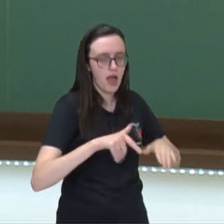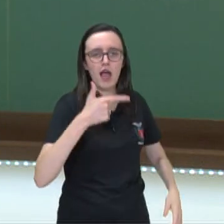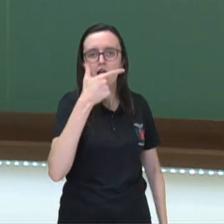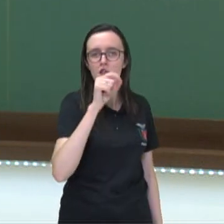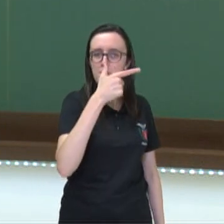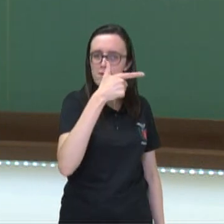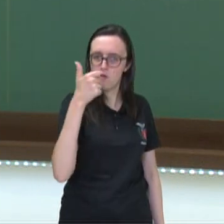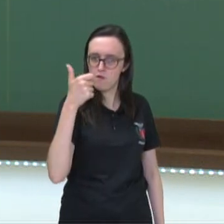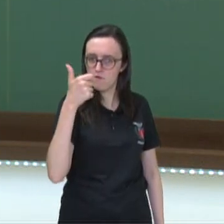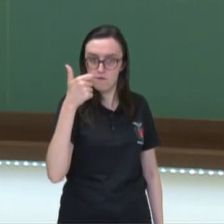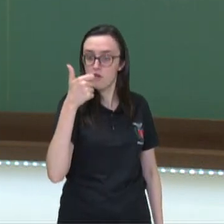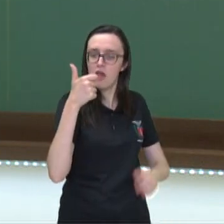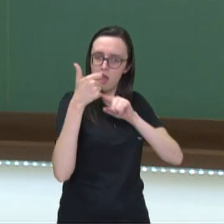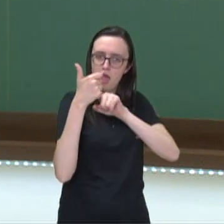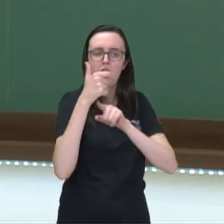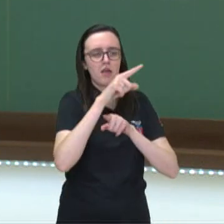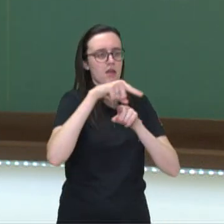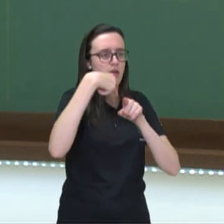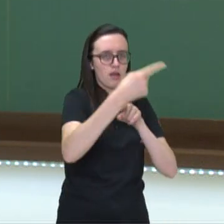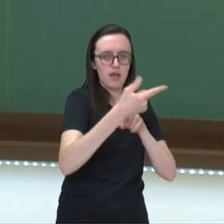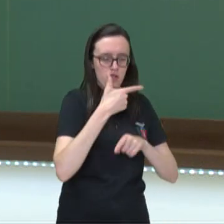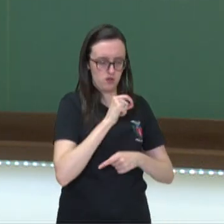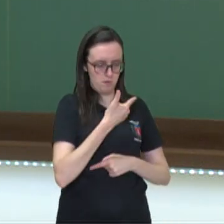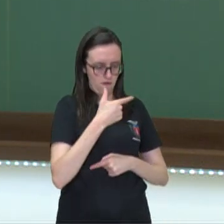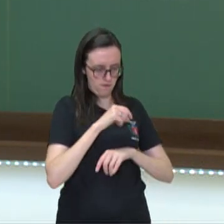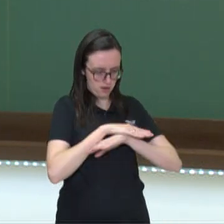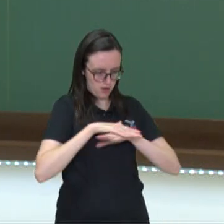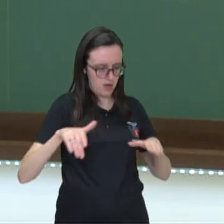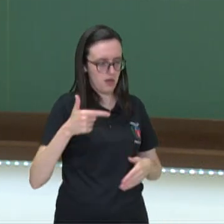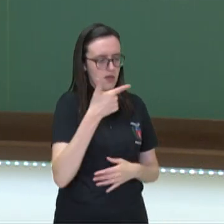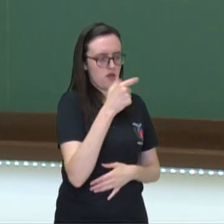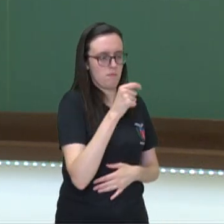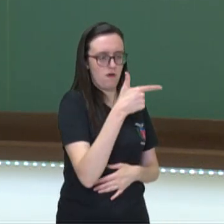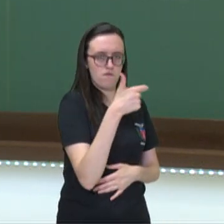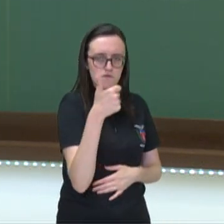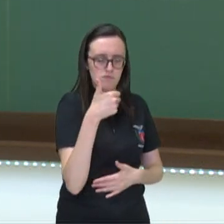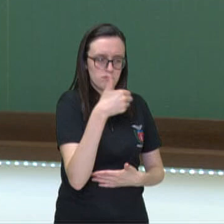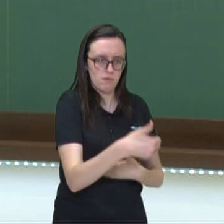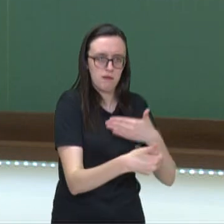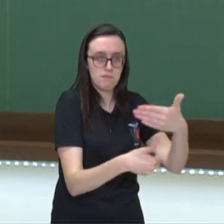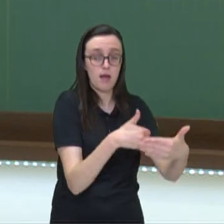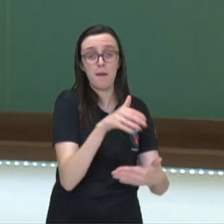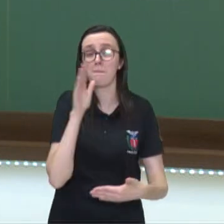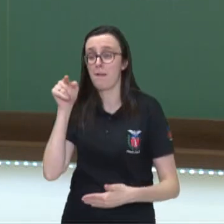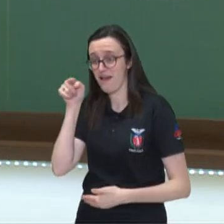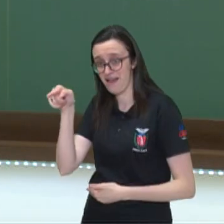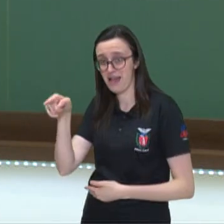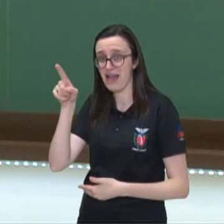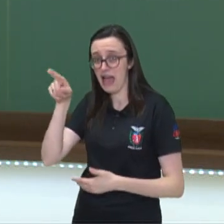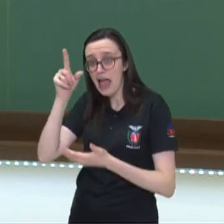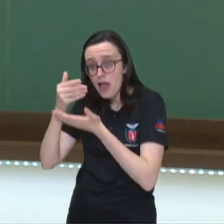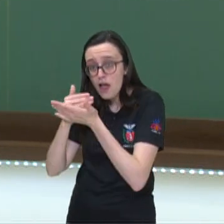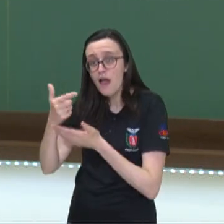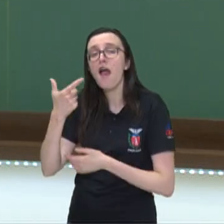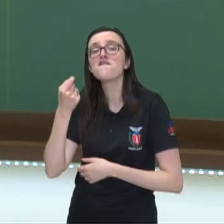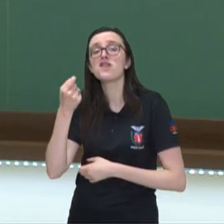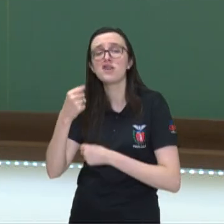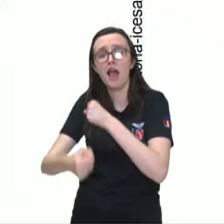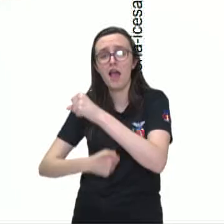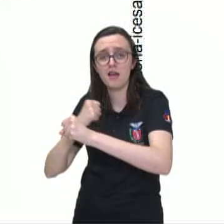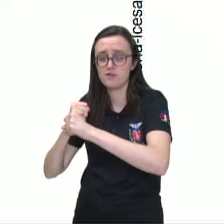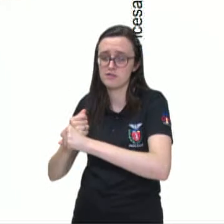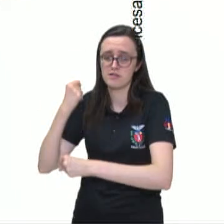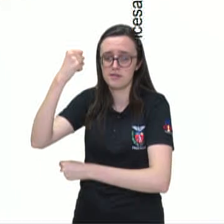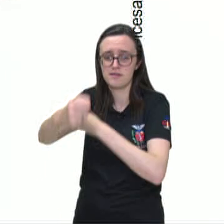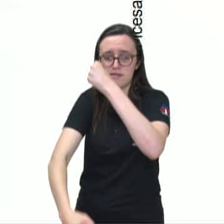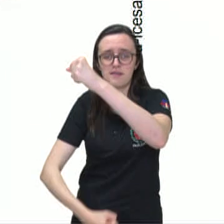2020, começou em 2021. Então, são ciclos de 20 anos, que inicia-se no marco zero, que segundo os estudiosos